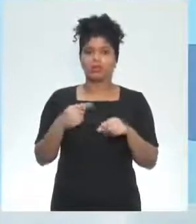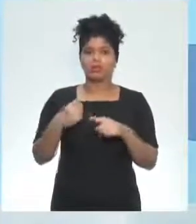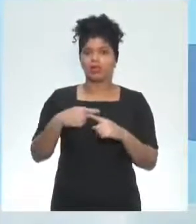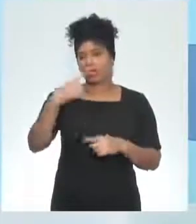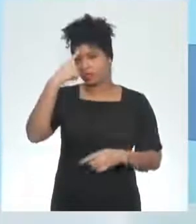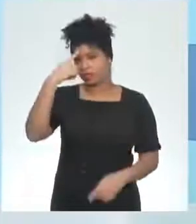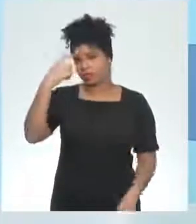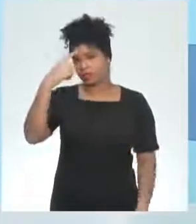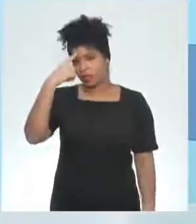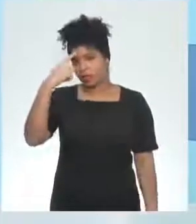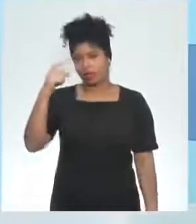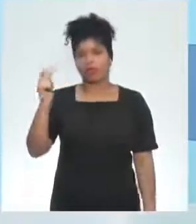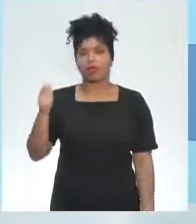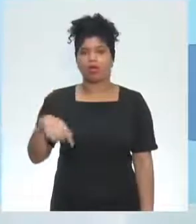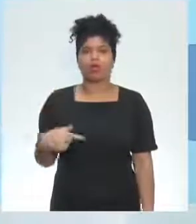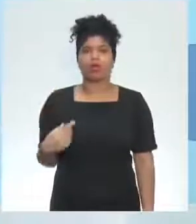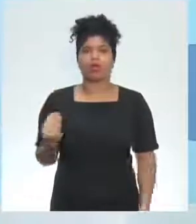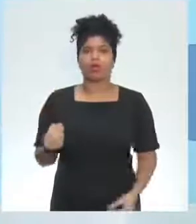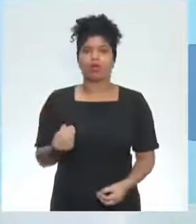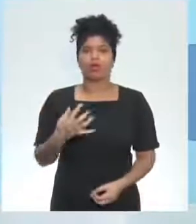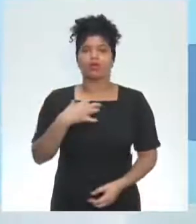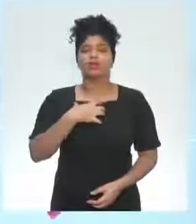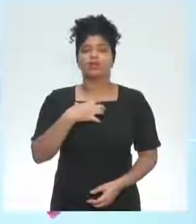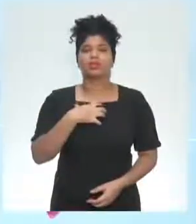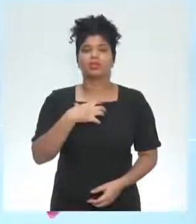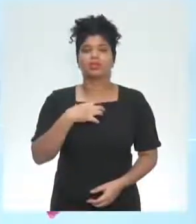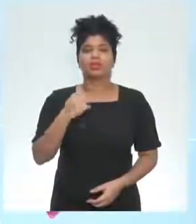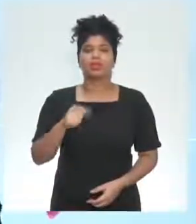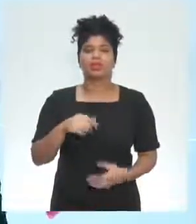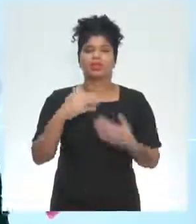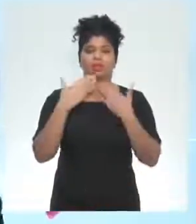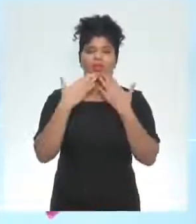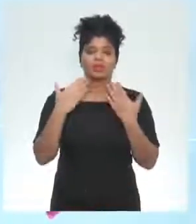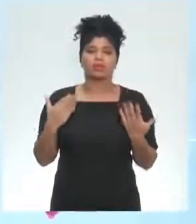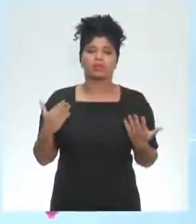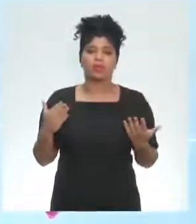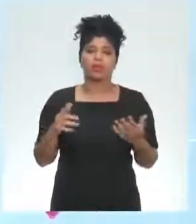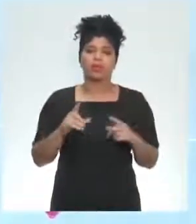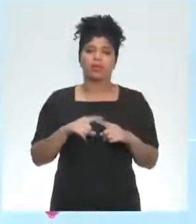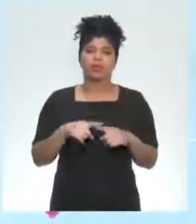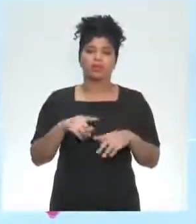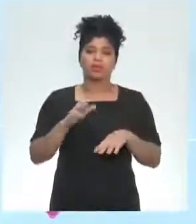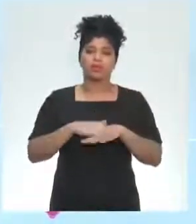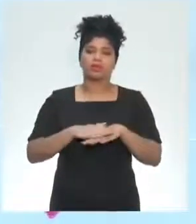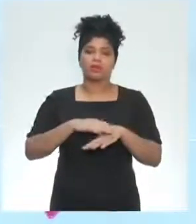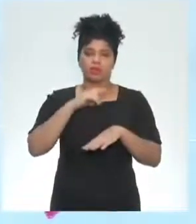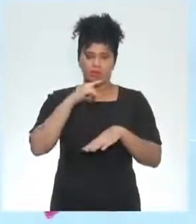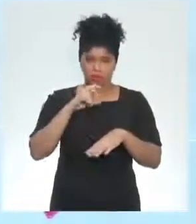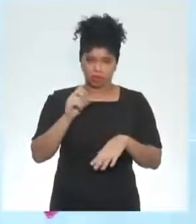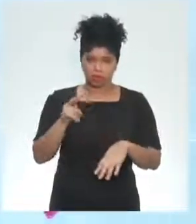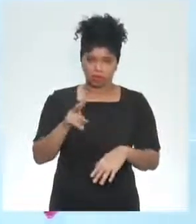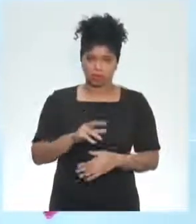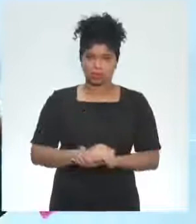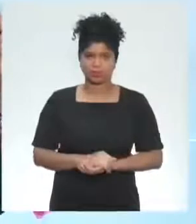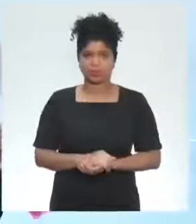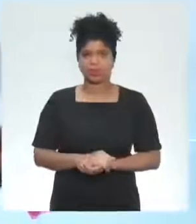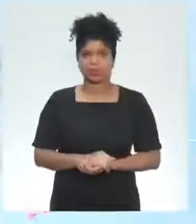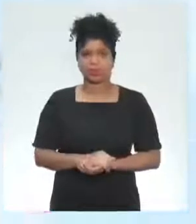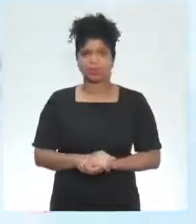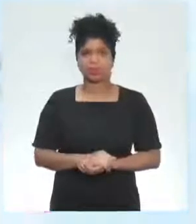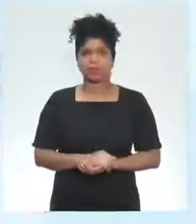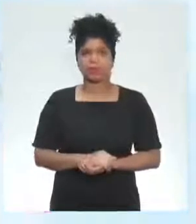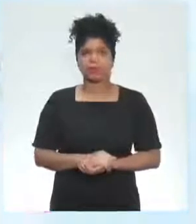né, um sentimento muito forte que não vai, infelizmente, ser realizado, certo? Então, gente,